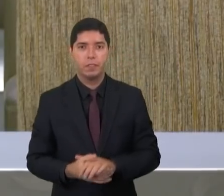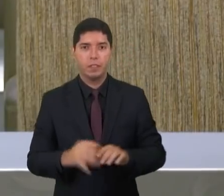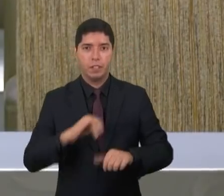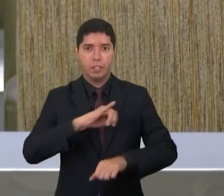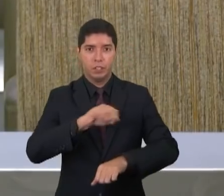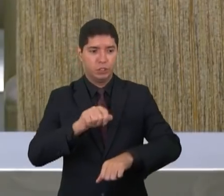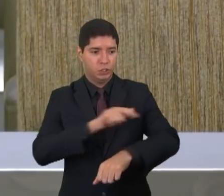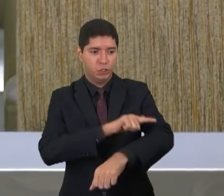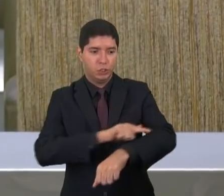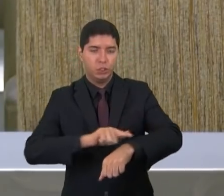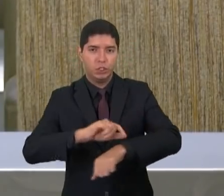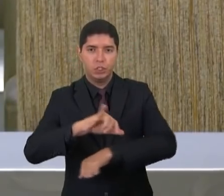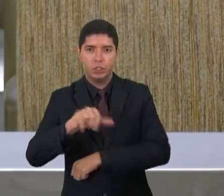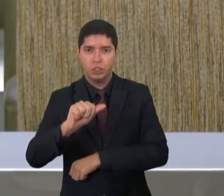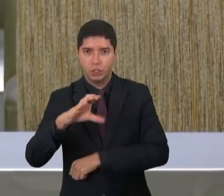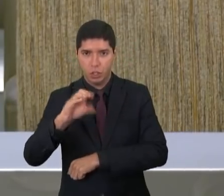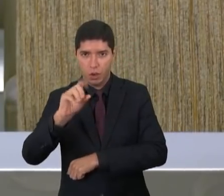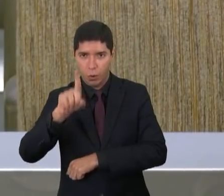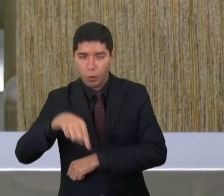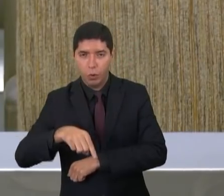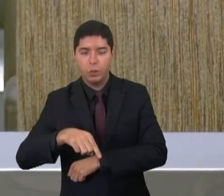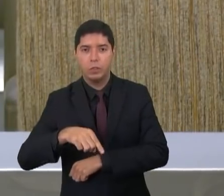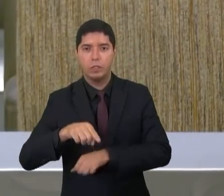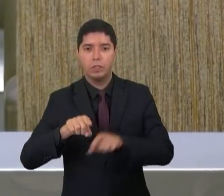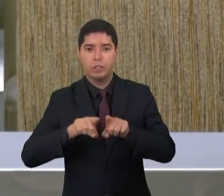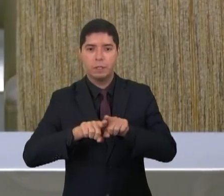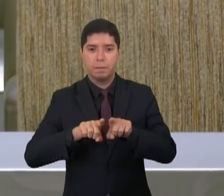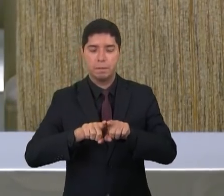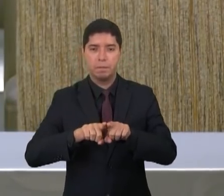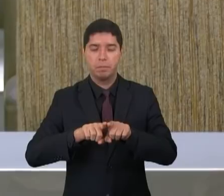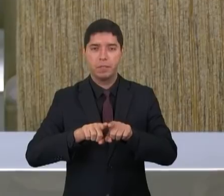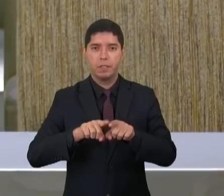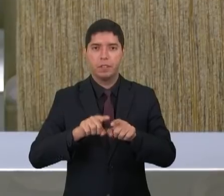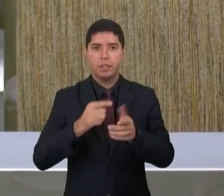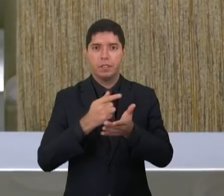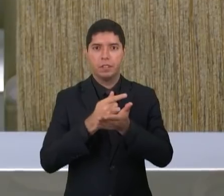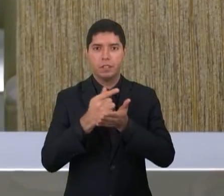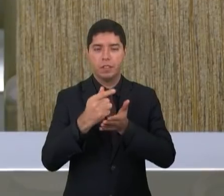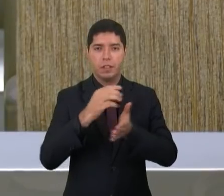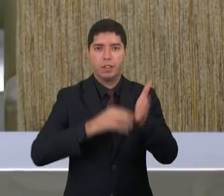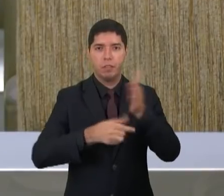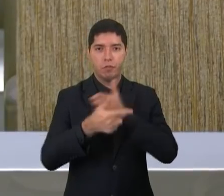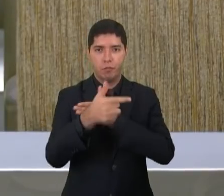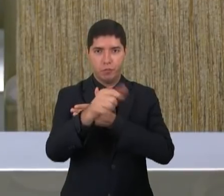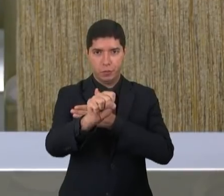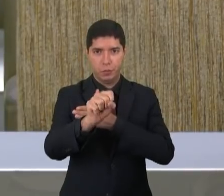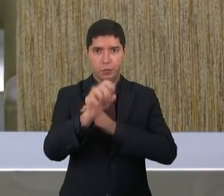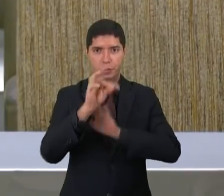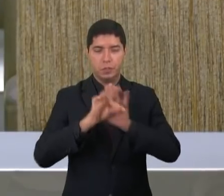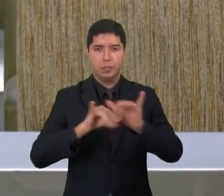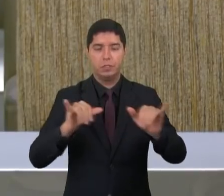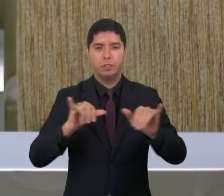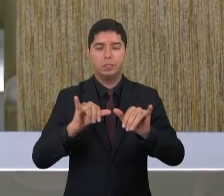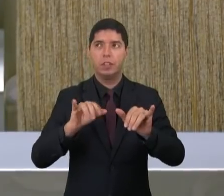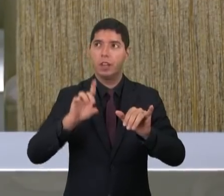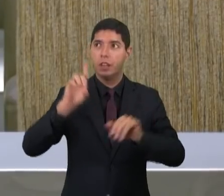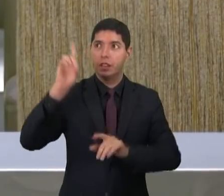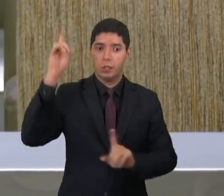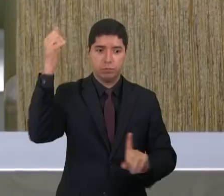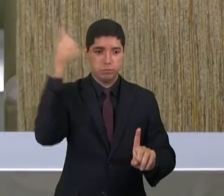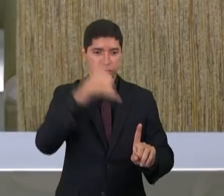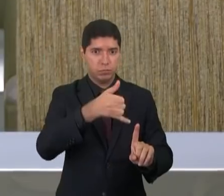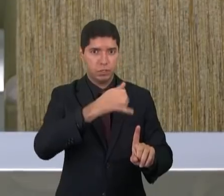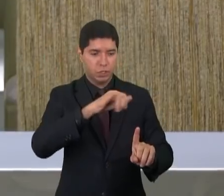capítulo 28 de Gênesis, versículo de número 15, o Senhor disse a Jacó: eis que eu estou contigo,